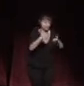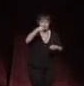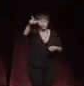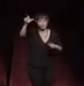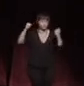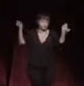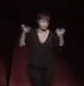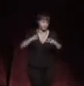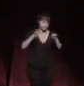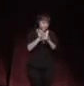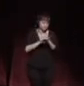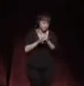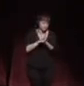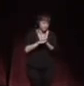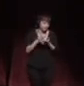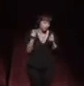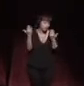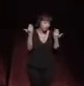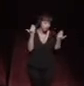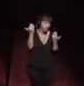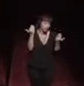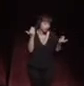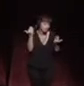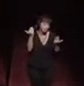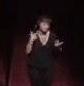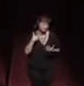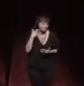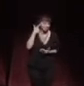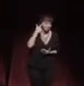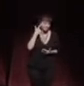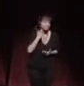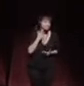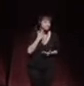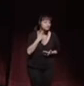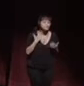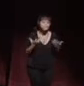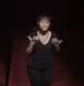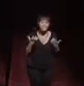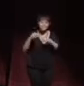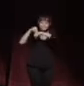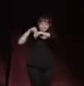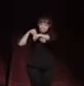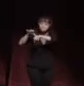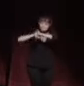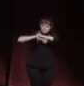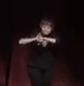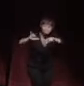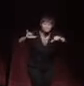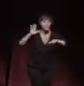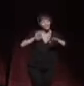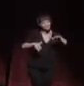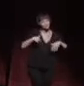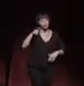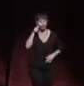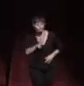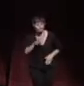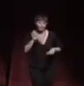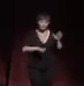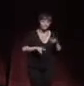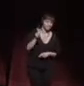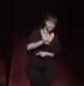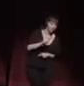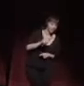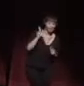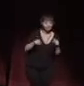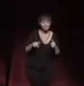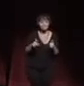percebem. E eu fico com muita vontade de querer transmitir isso. Às vezes eu posso, às vezes não. Eu estou me perguntando o tempo